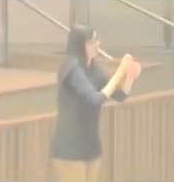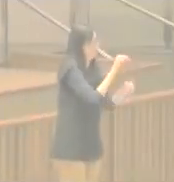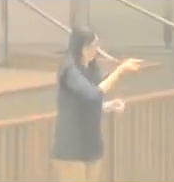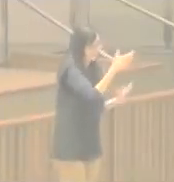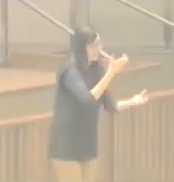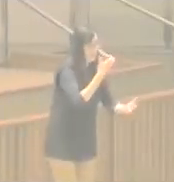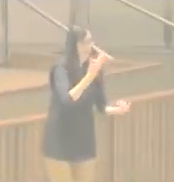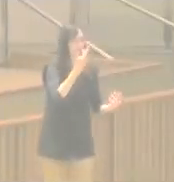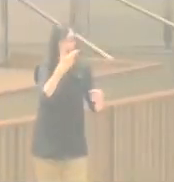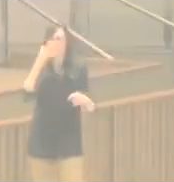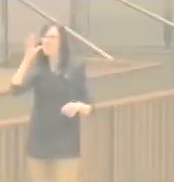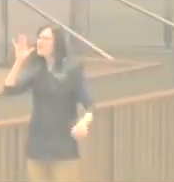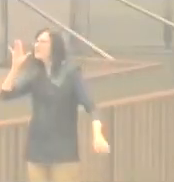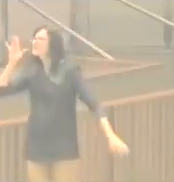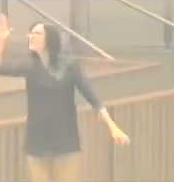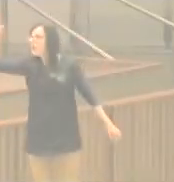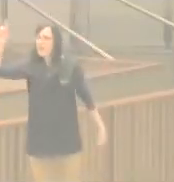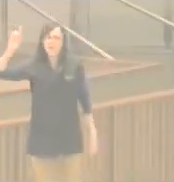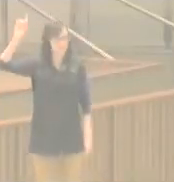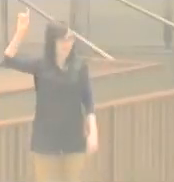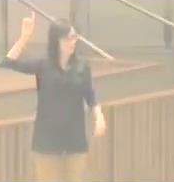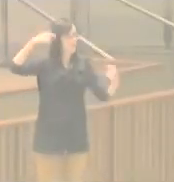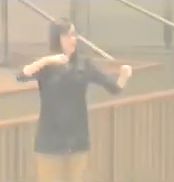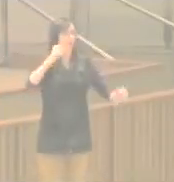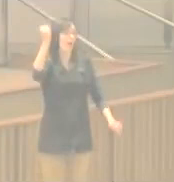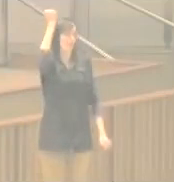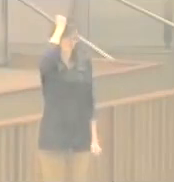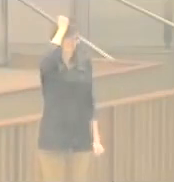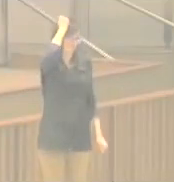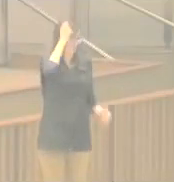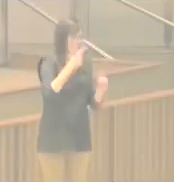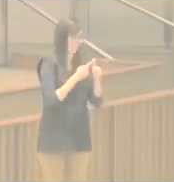coração de Deus, aprenda o caminho do arrependimento.